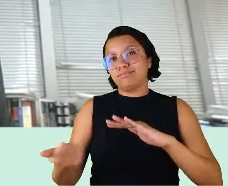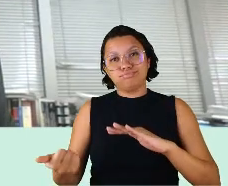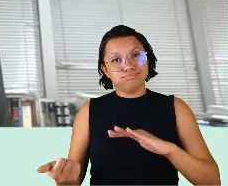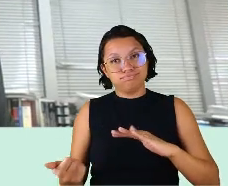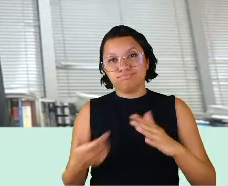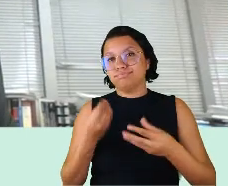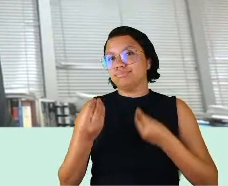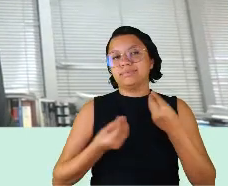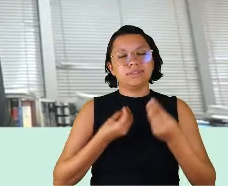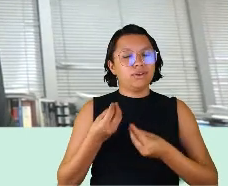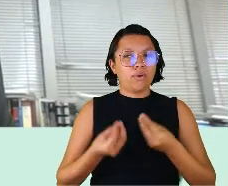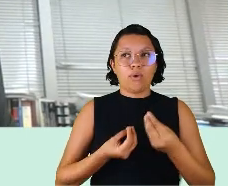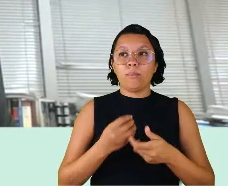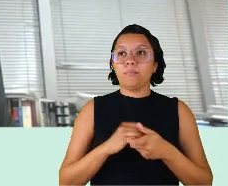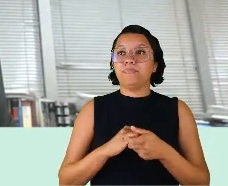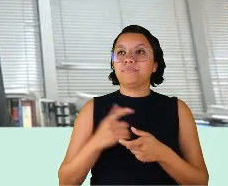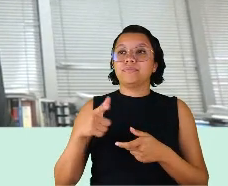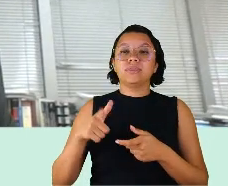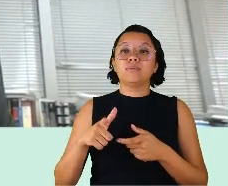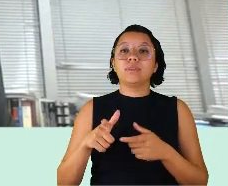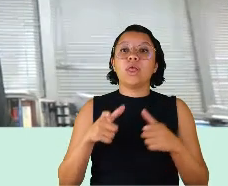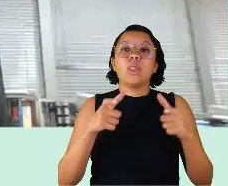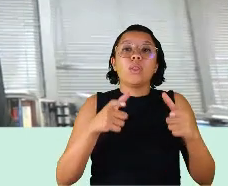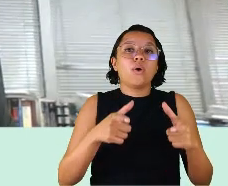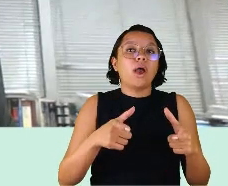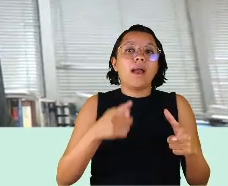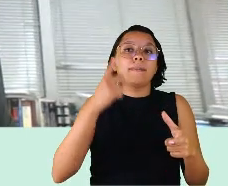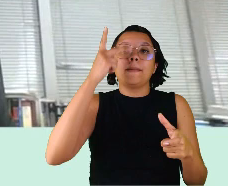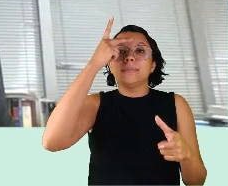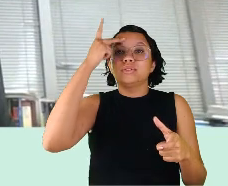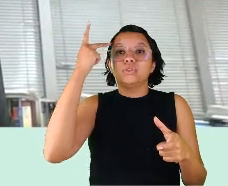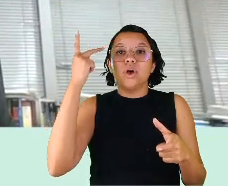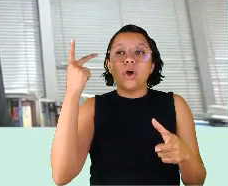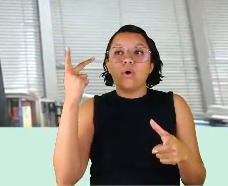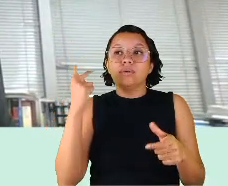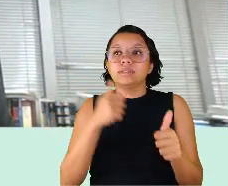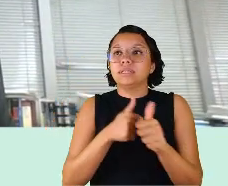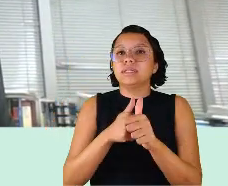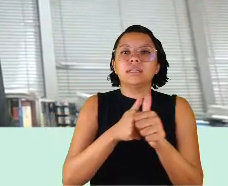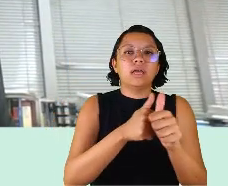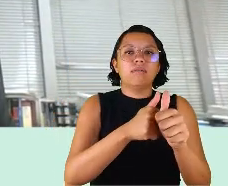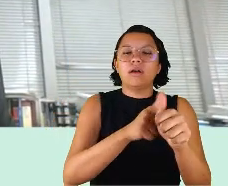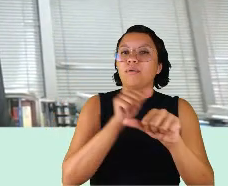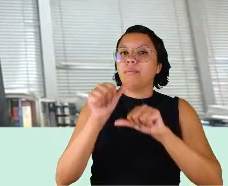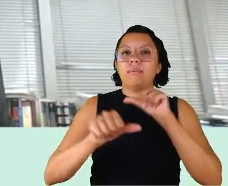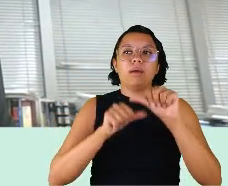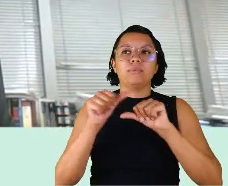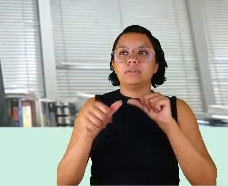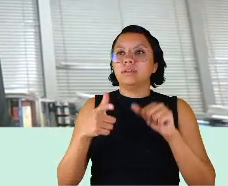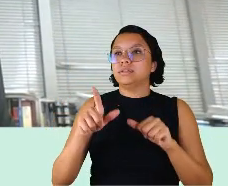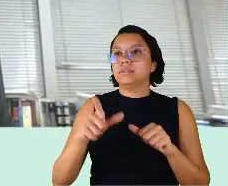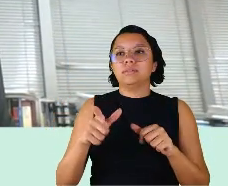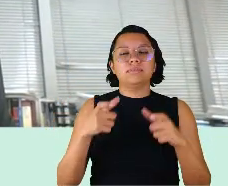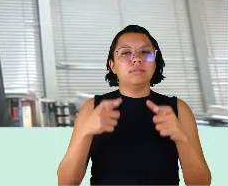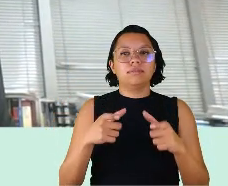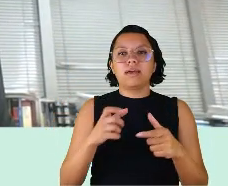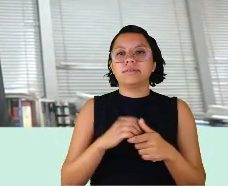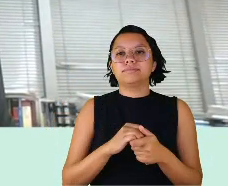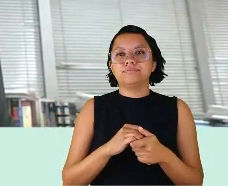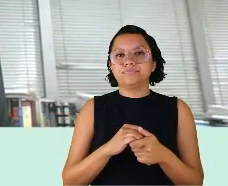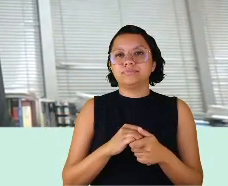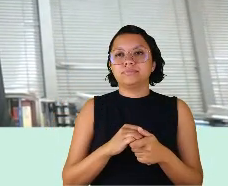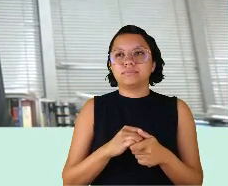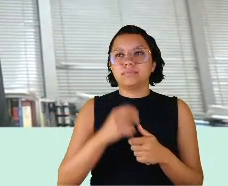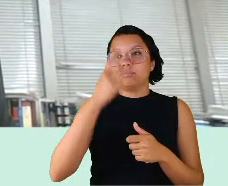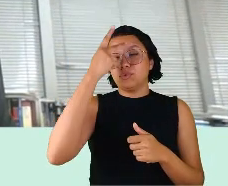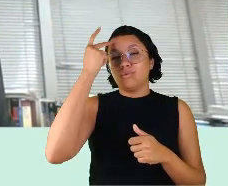tem como. Não vai ter lugar para pessoas que não acompanhem essas mudanças. Não vai ter lugar. Essas pessoas